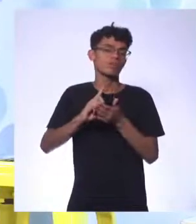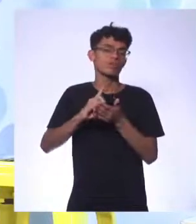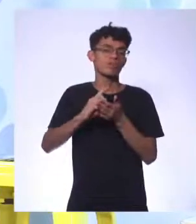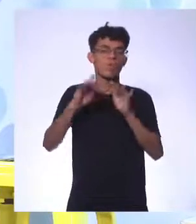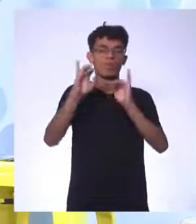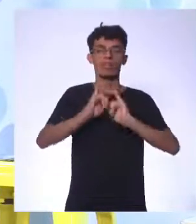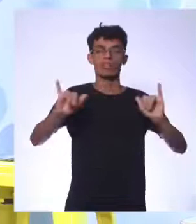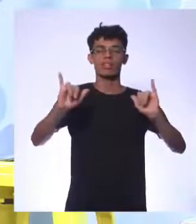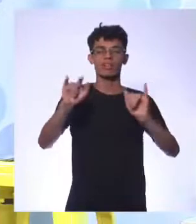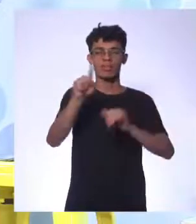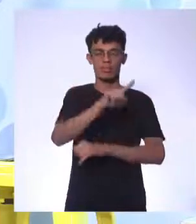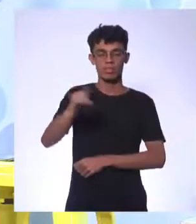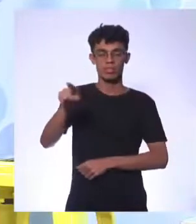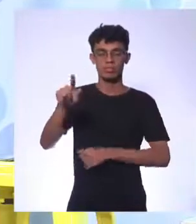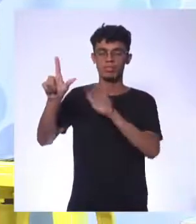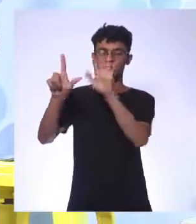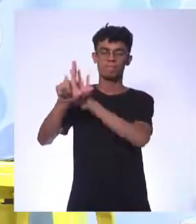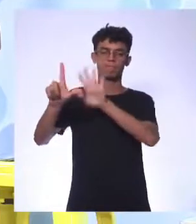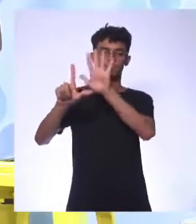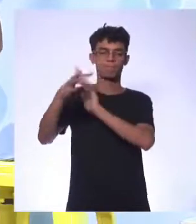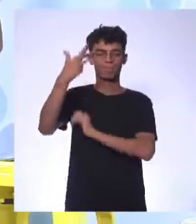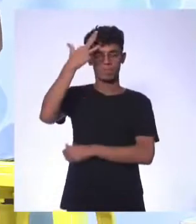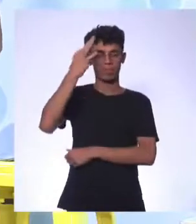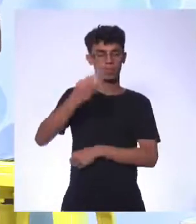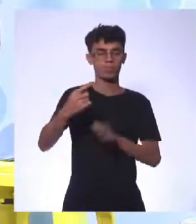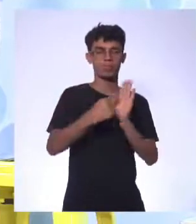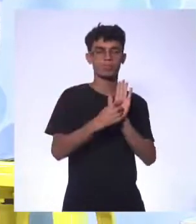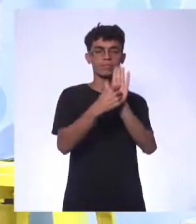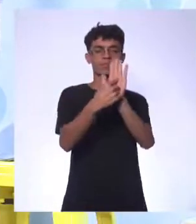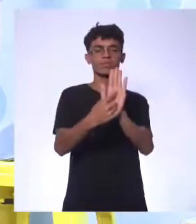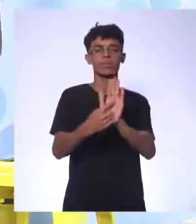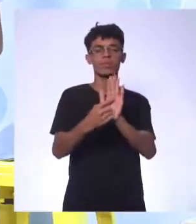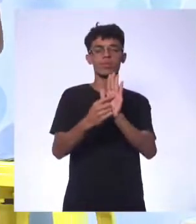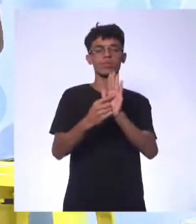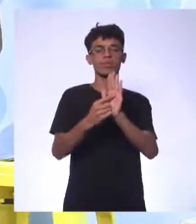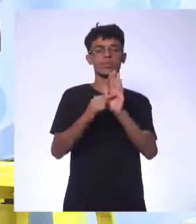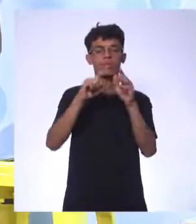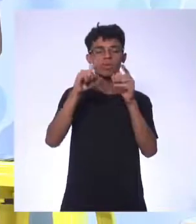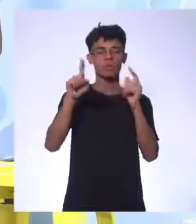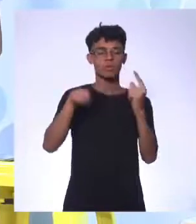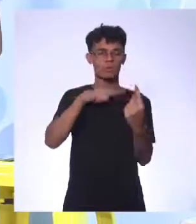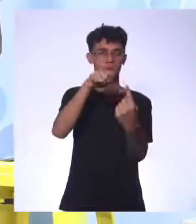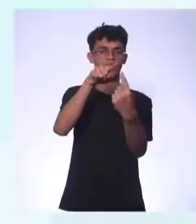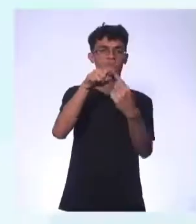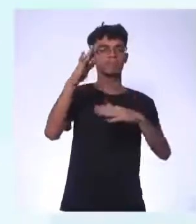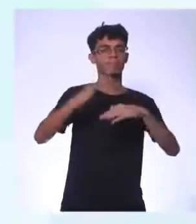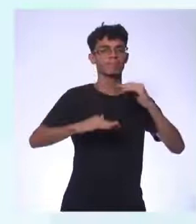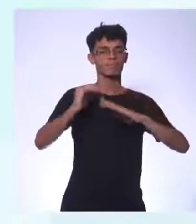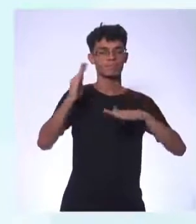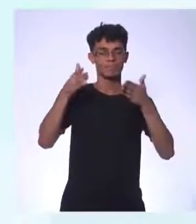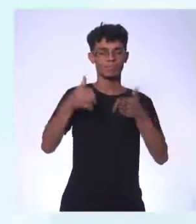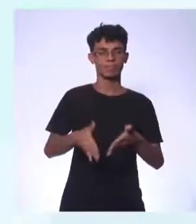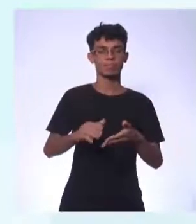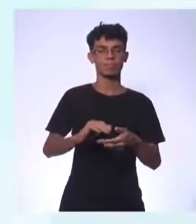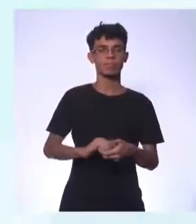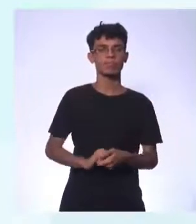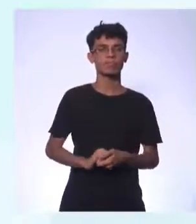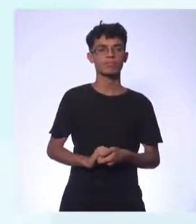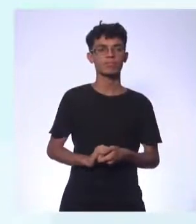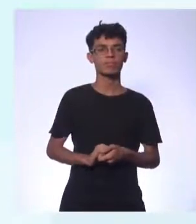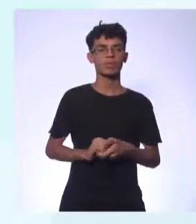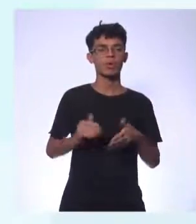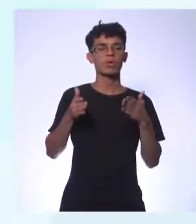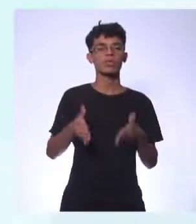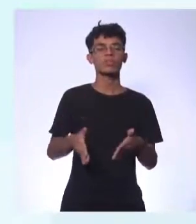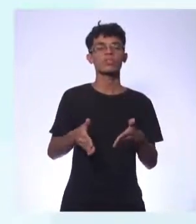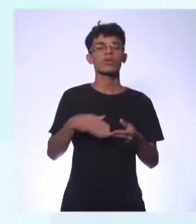imagens aí para vocês entenderem isso, vamos apresentar os objetivos e a habilidade da nossa aula. Vamos lá? Hoje, a